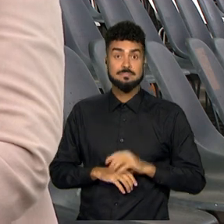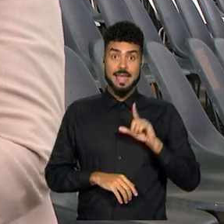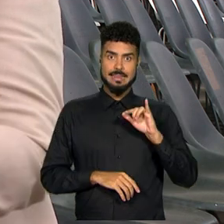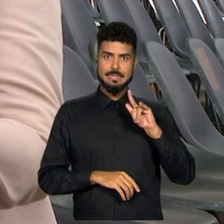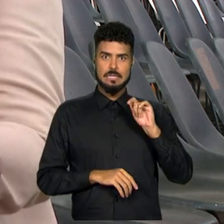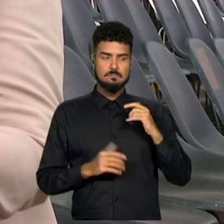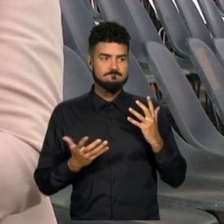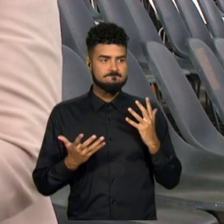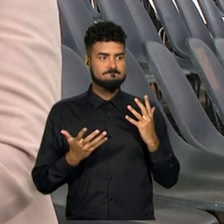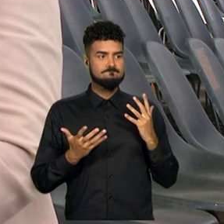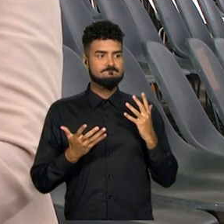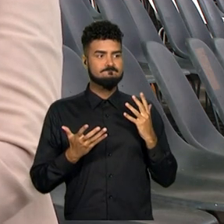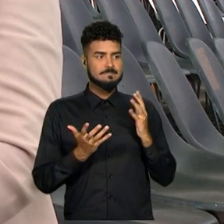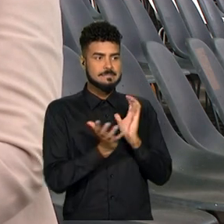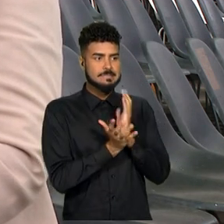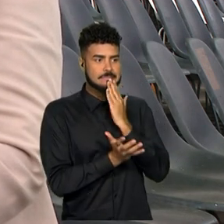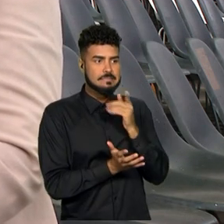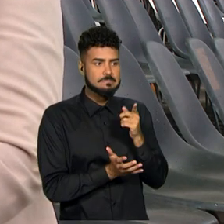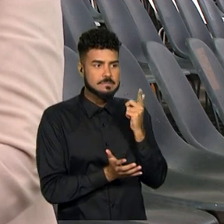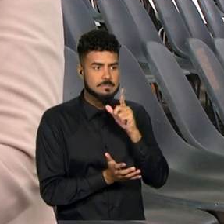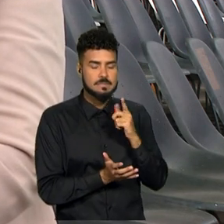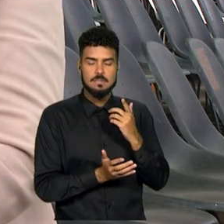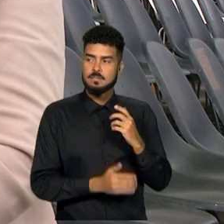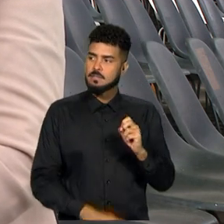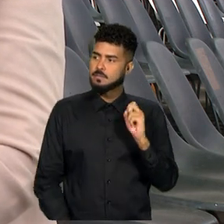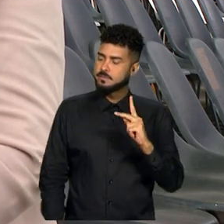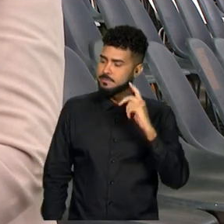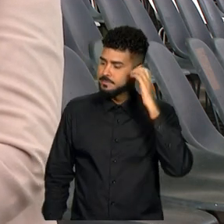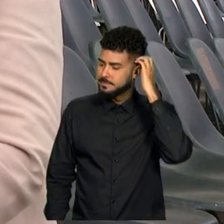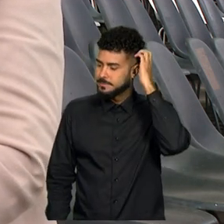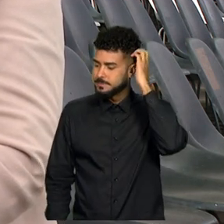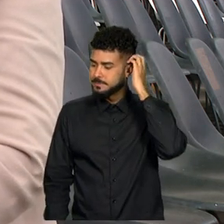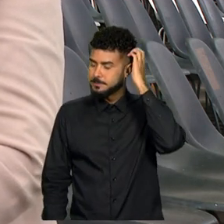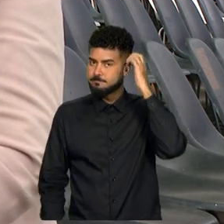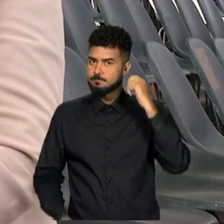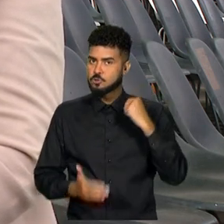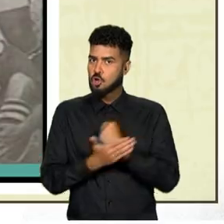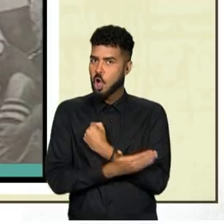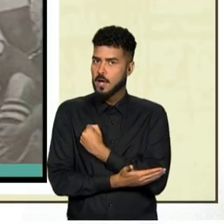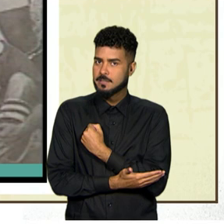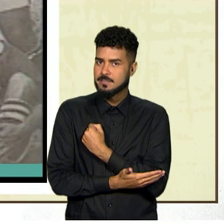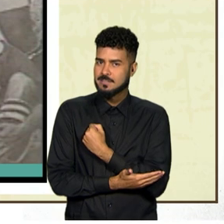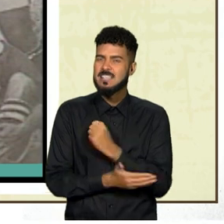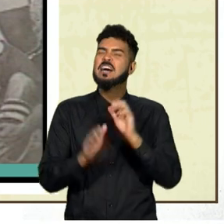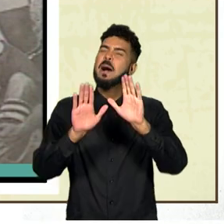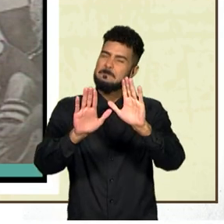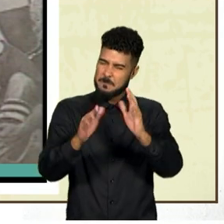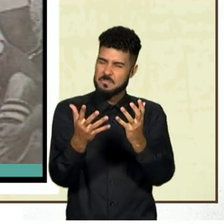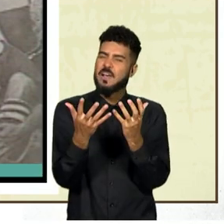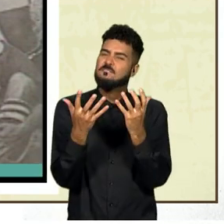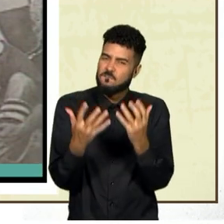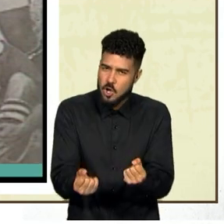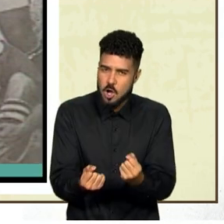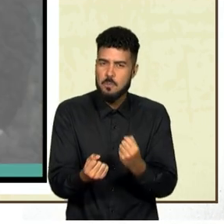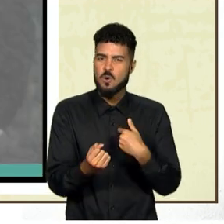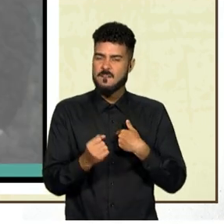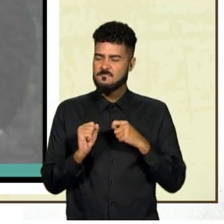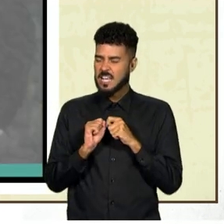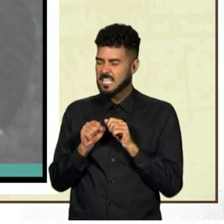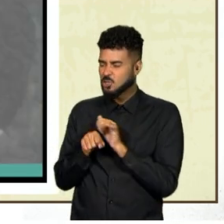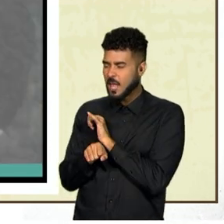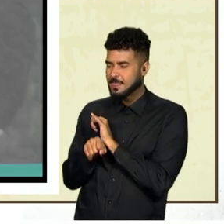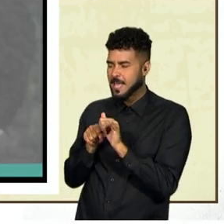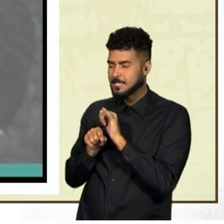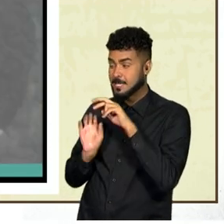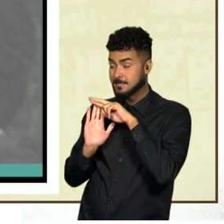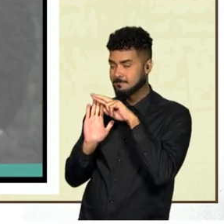vai dizer, vai pensar? Ok, foi campeão, que droga. Vamos então criar alguns